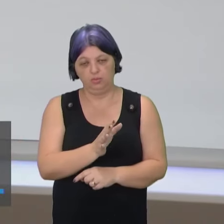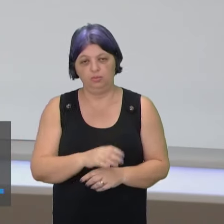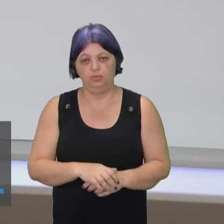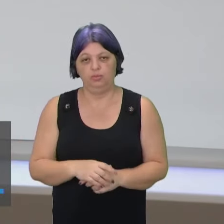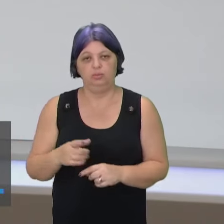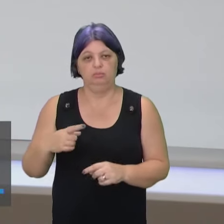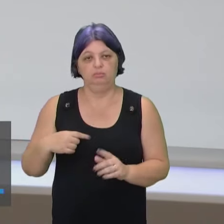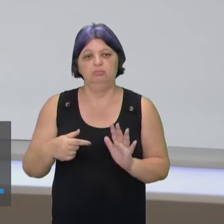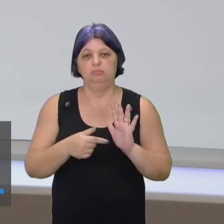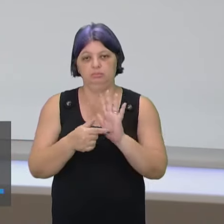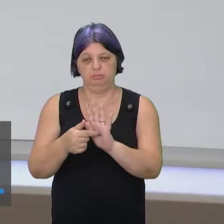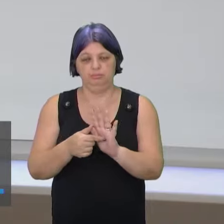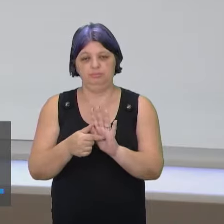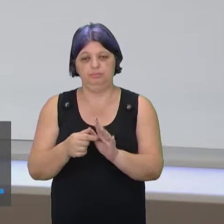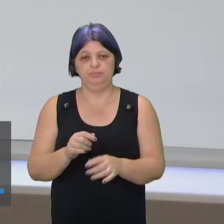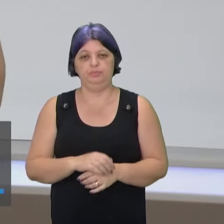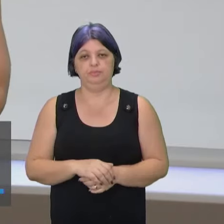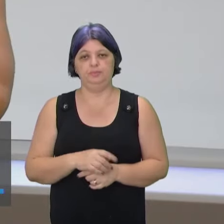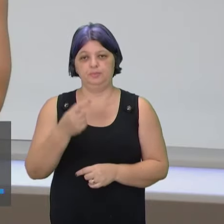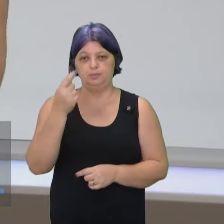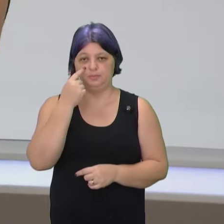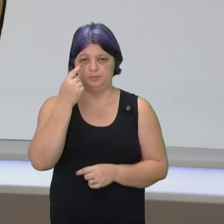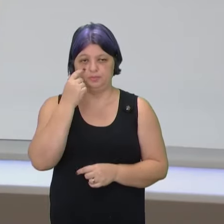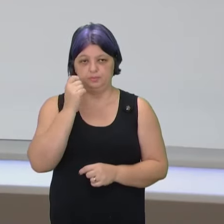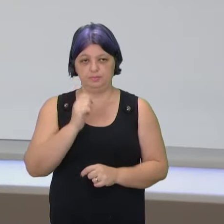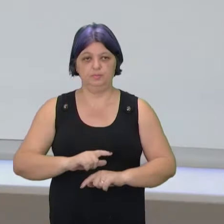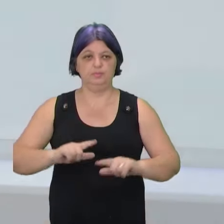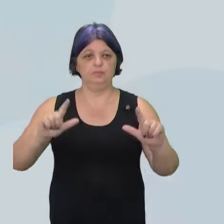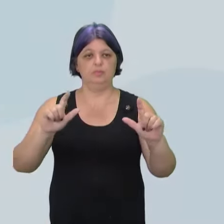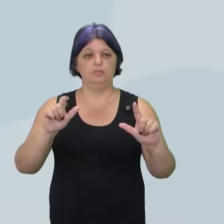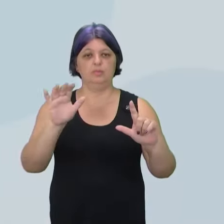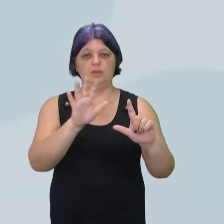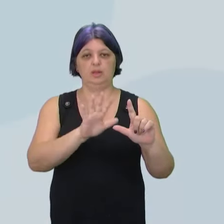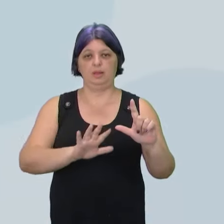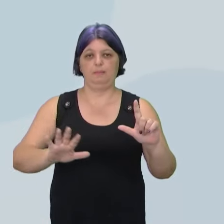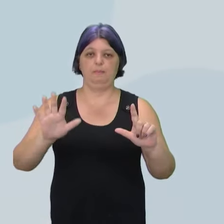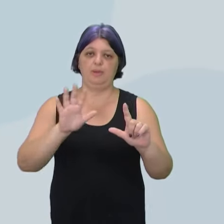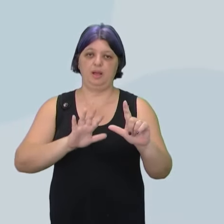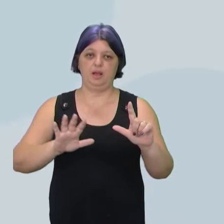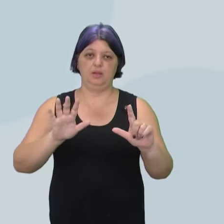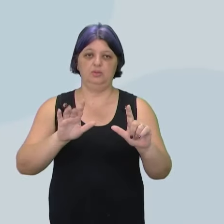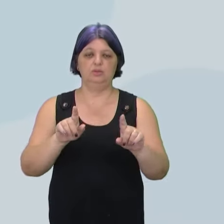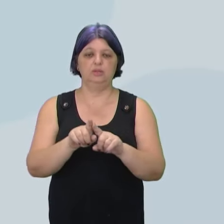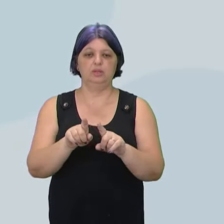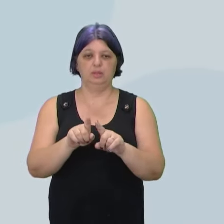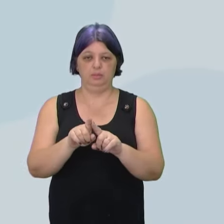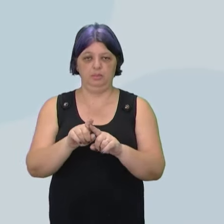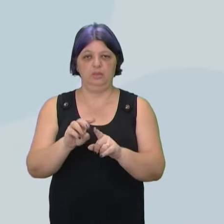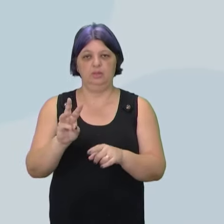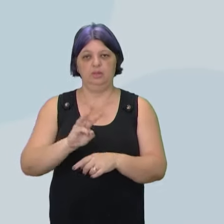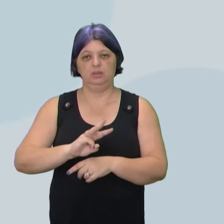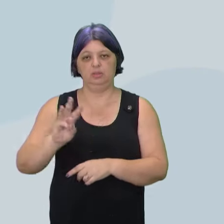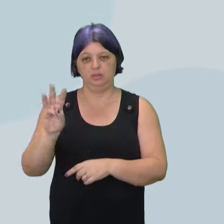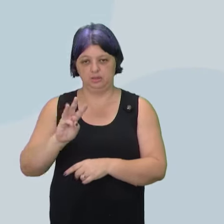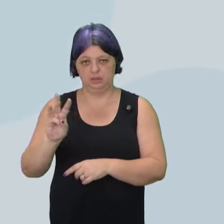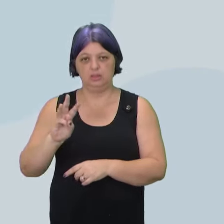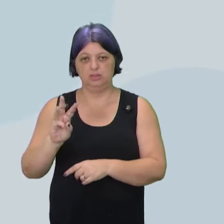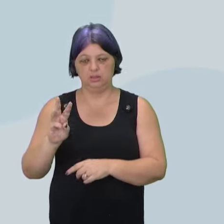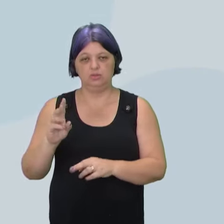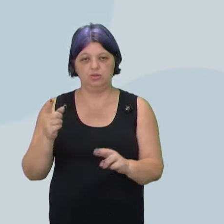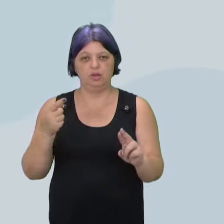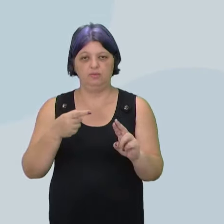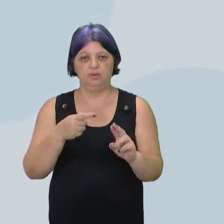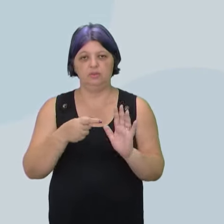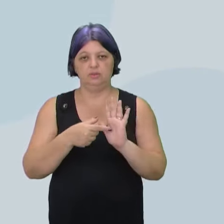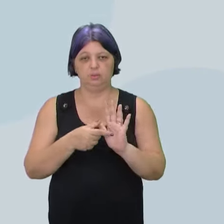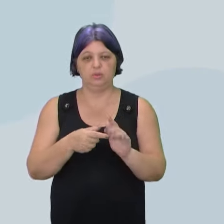outros fenômenos aí. Vamos olhar aqui na telinha, ó. Tem uma imagem para vocês aí que eu peguei também no site cuja está a referência. Veja